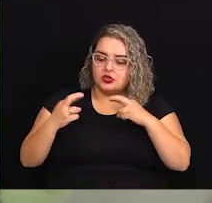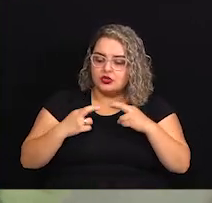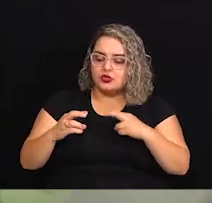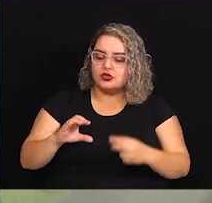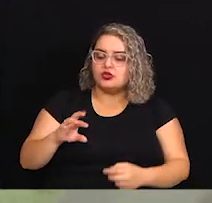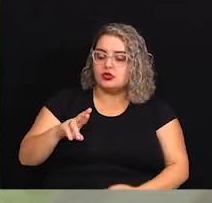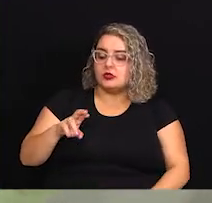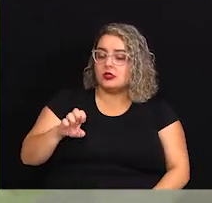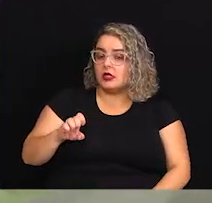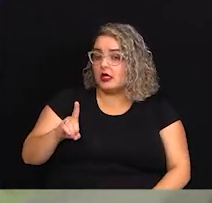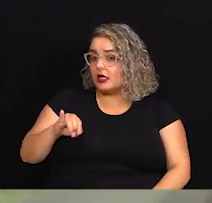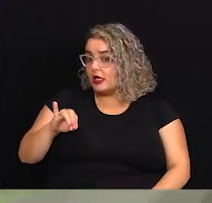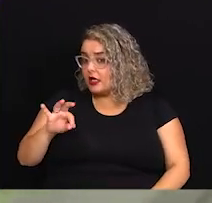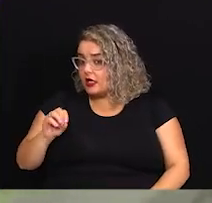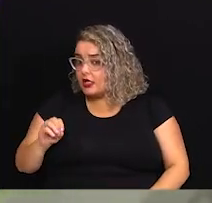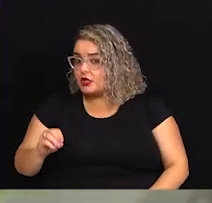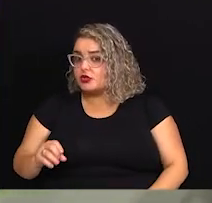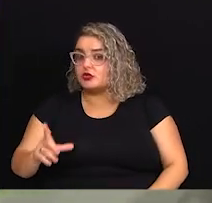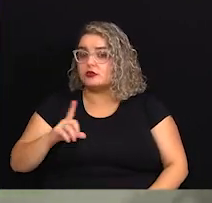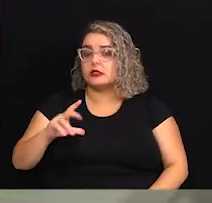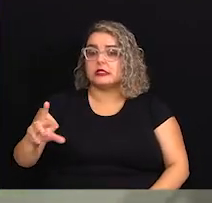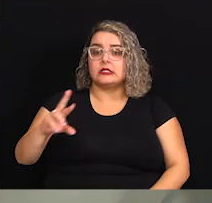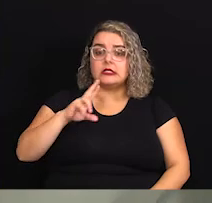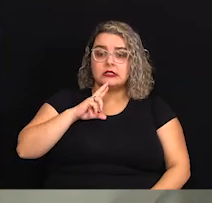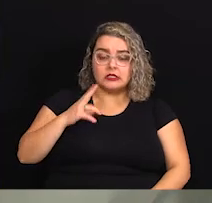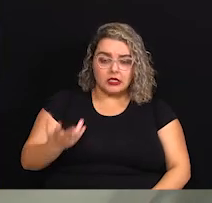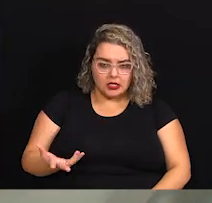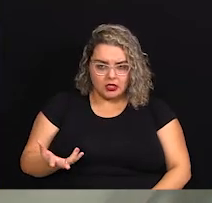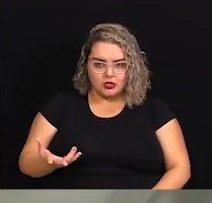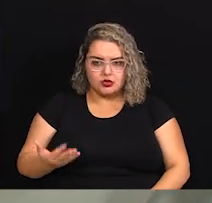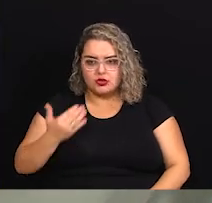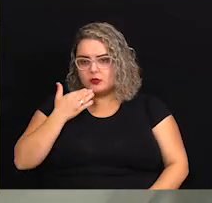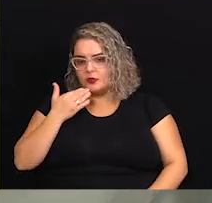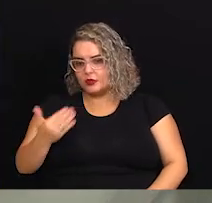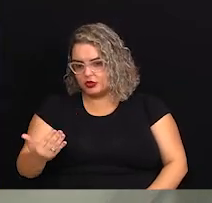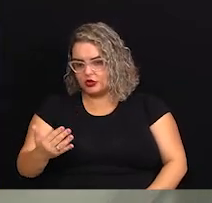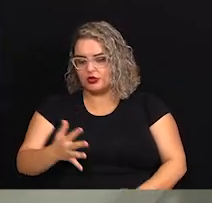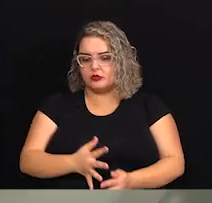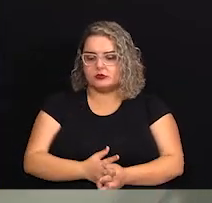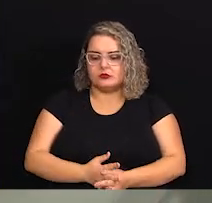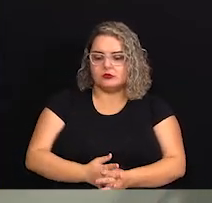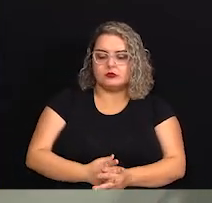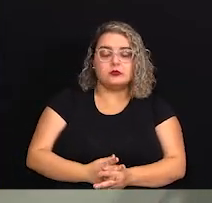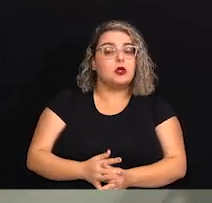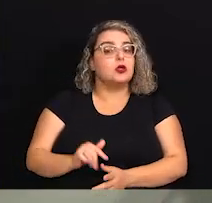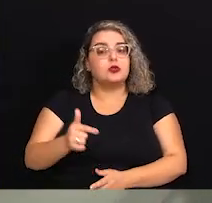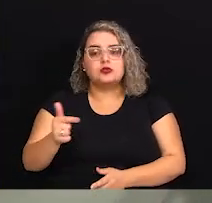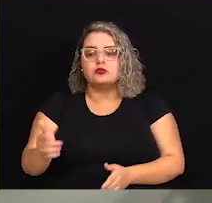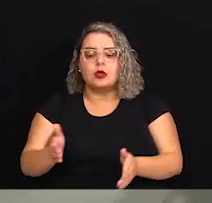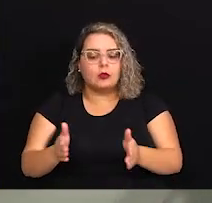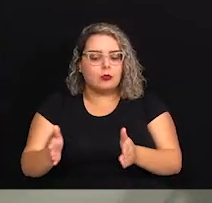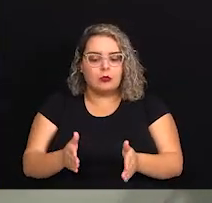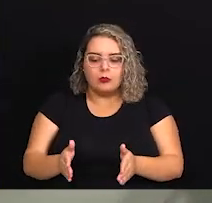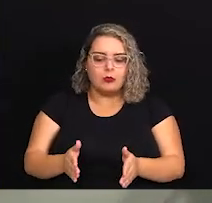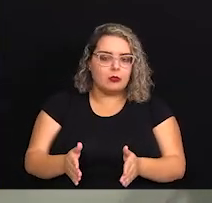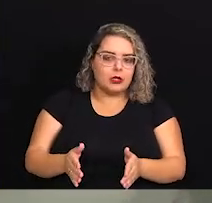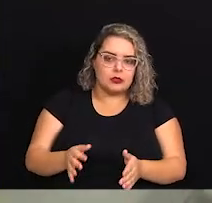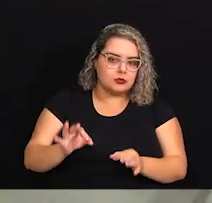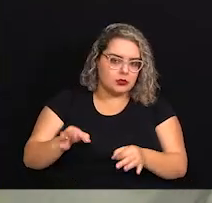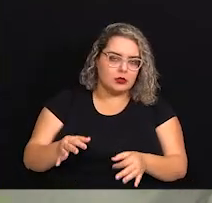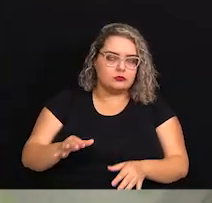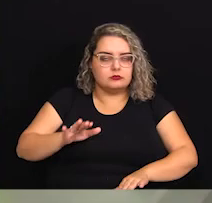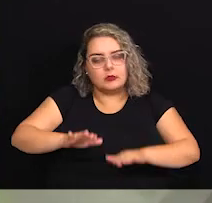análise de crédito para a pessoa ter a resposta sobre o pedido? Não tem um prazo determinado, tudo